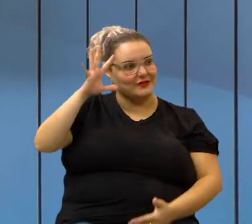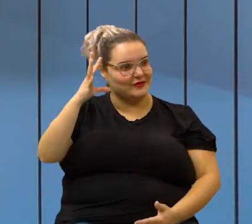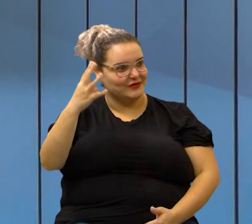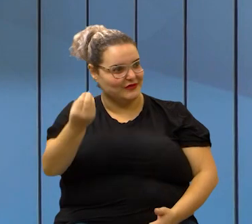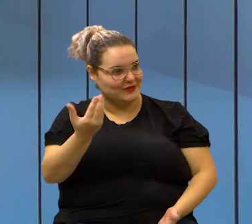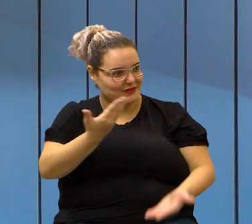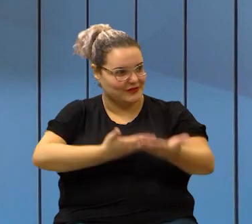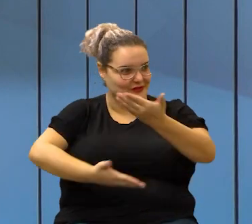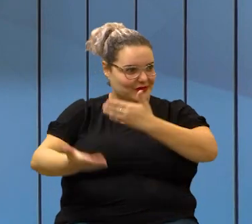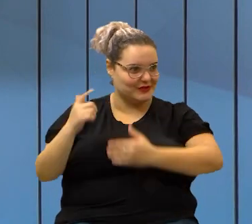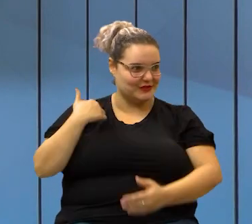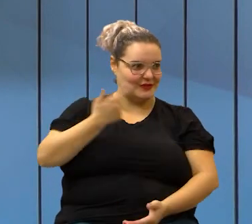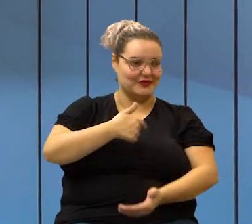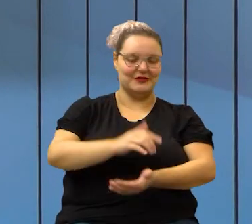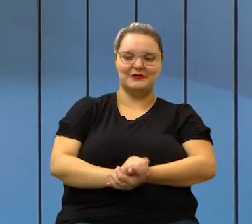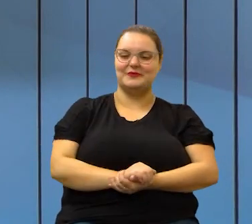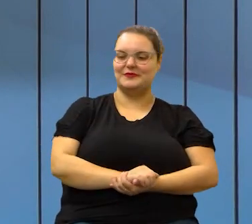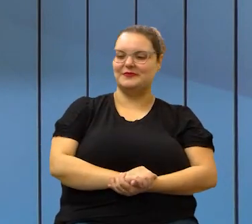com a gente.